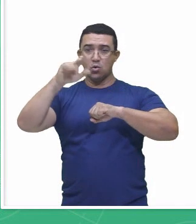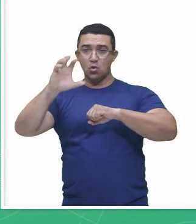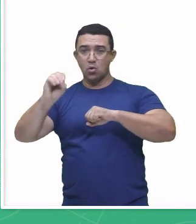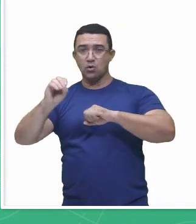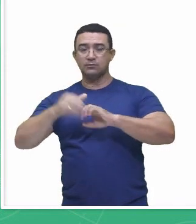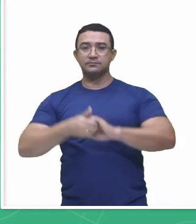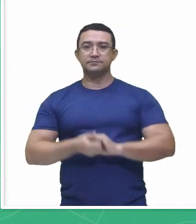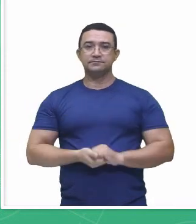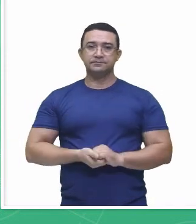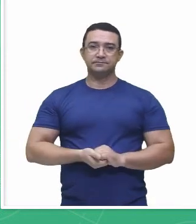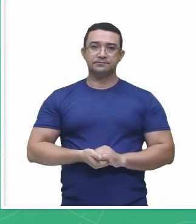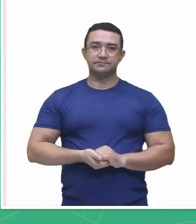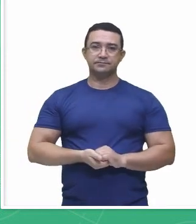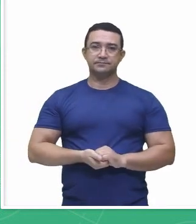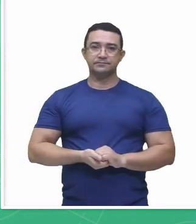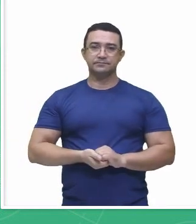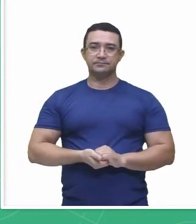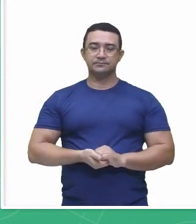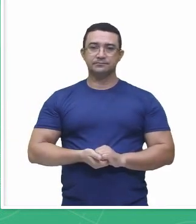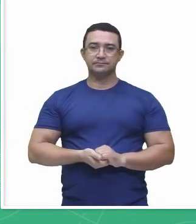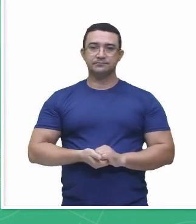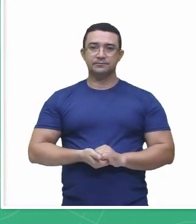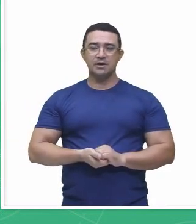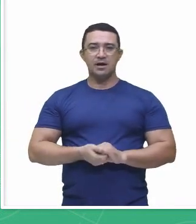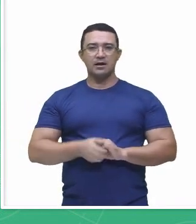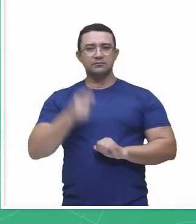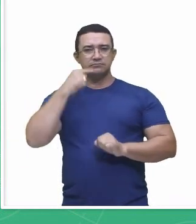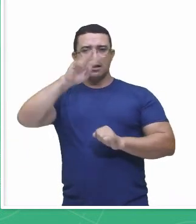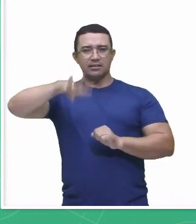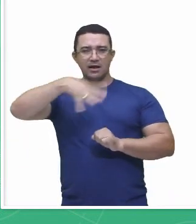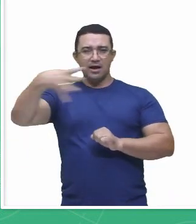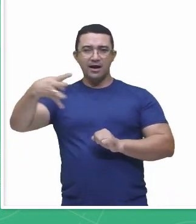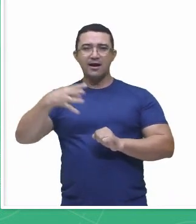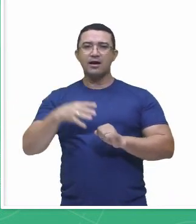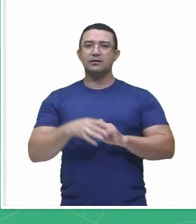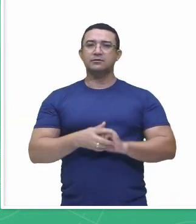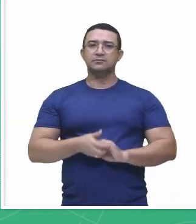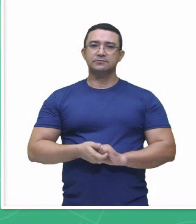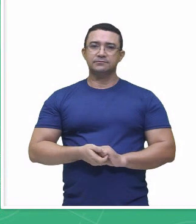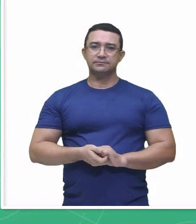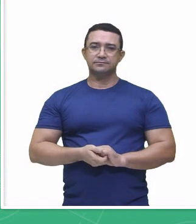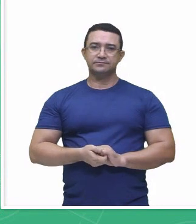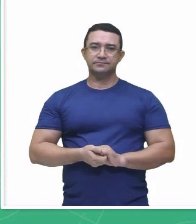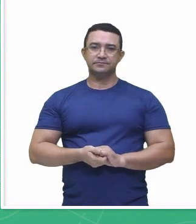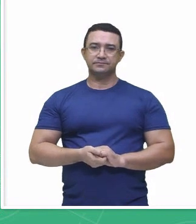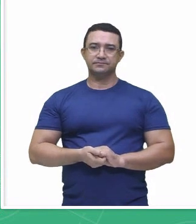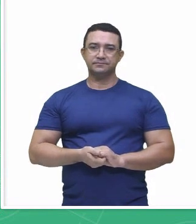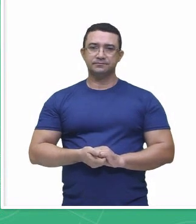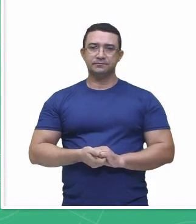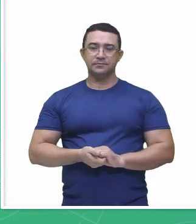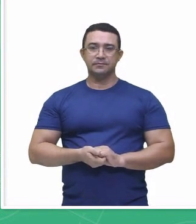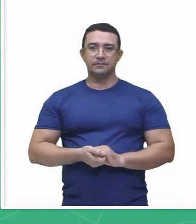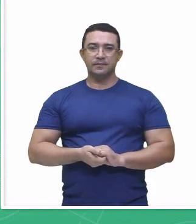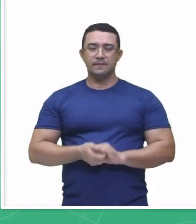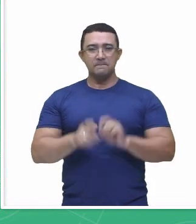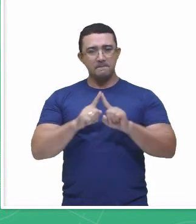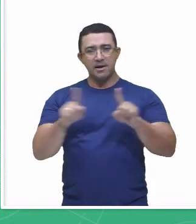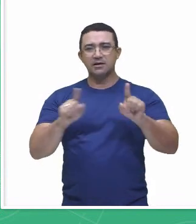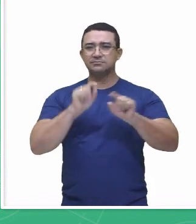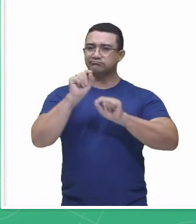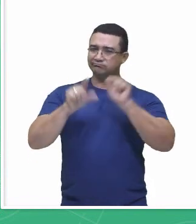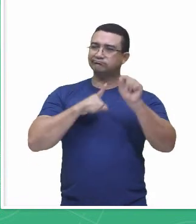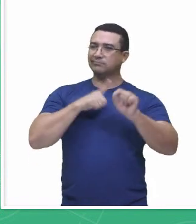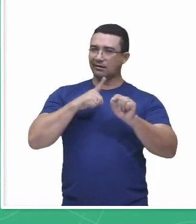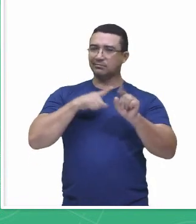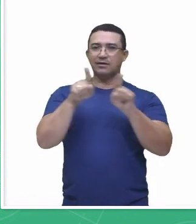a gente normalmente sempre associa esses pronomes aqui, os retos, né, que exercem a função de sujeito. Mas existem